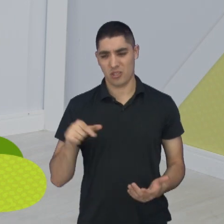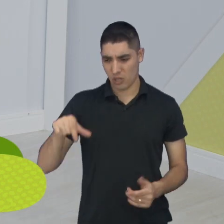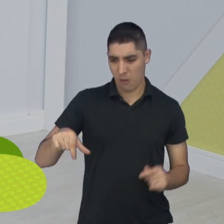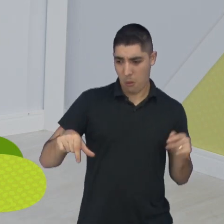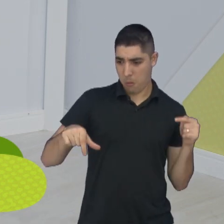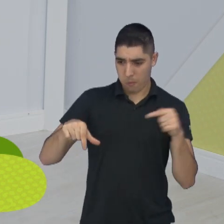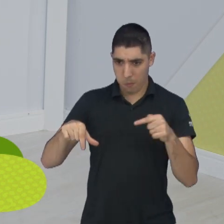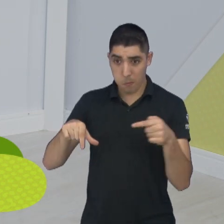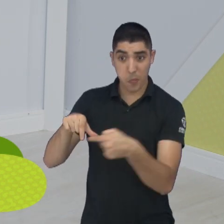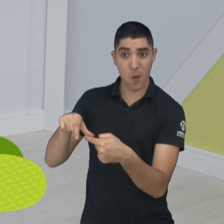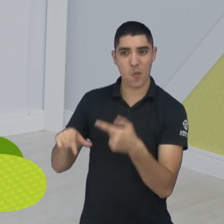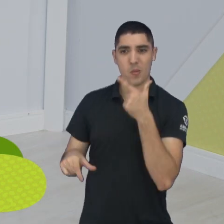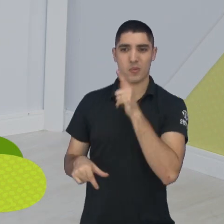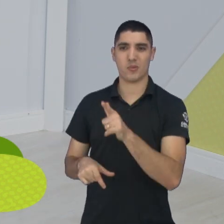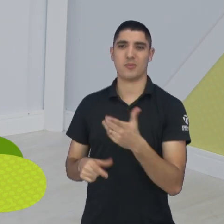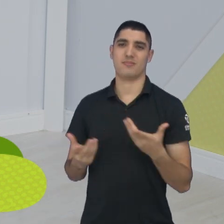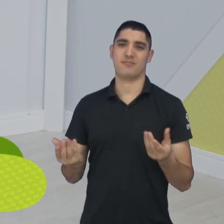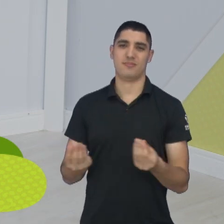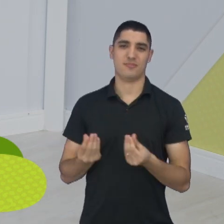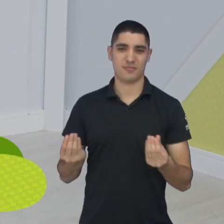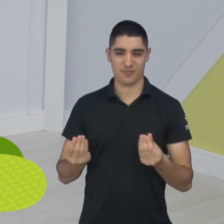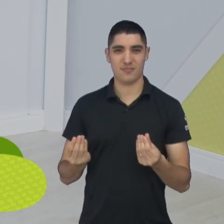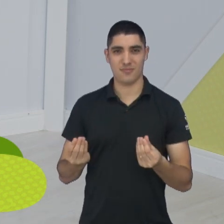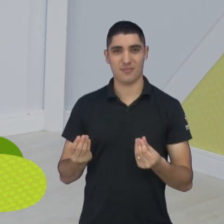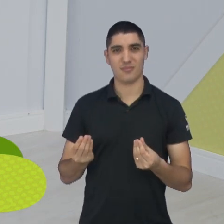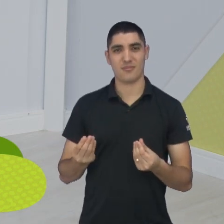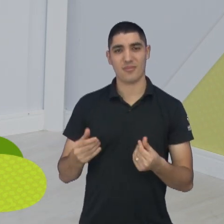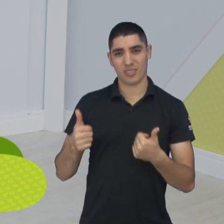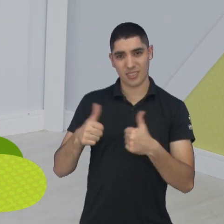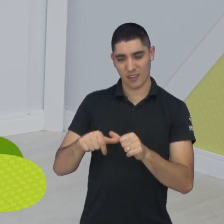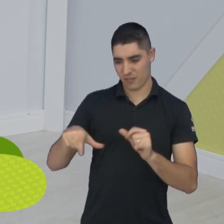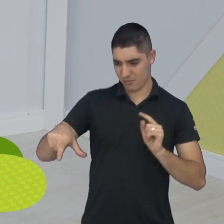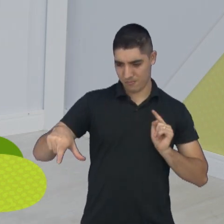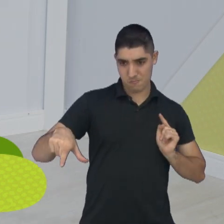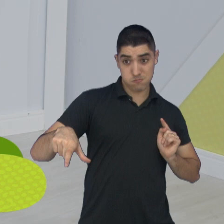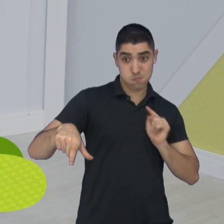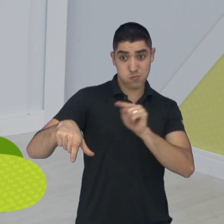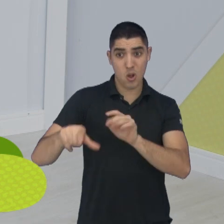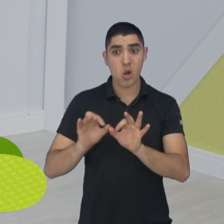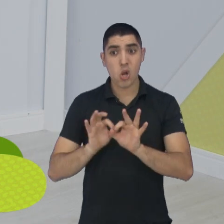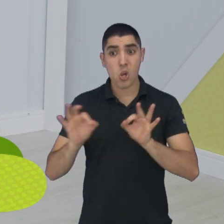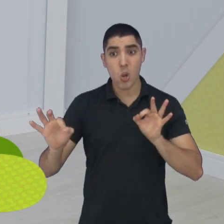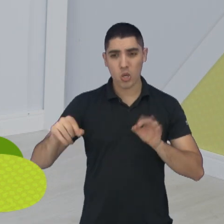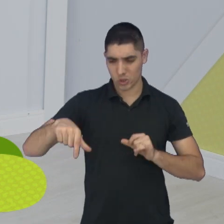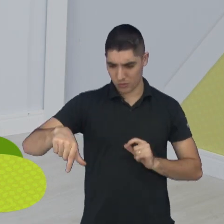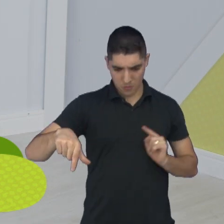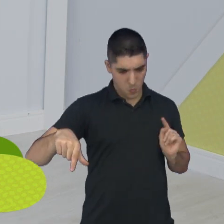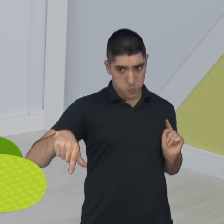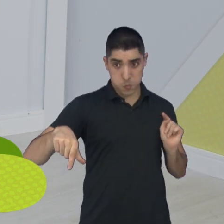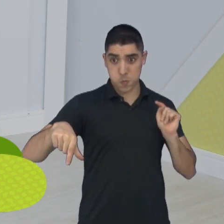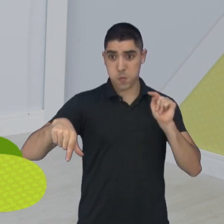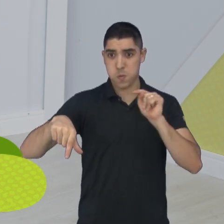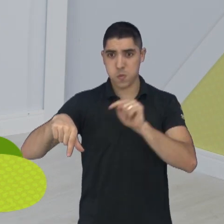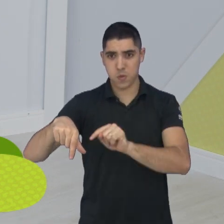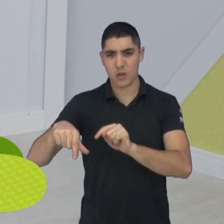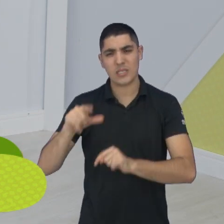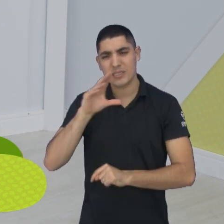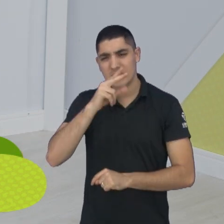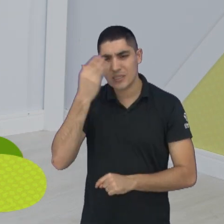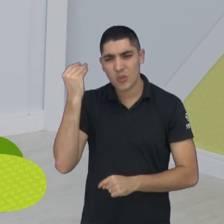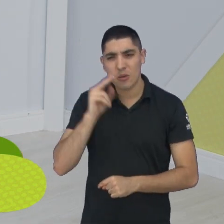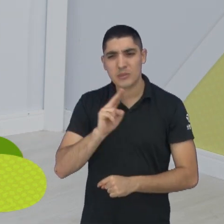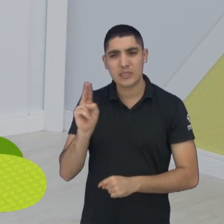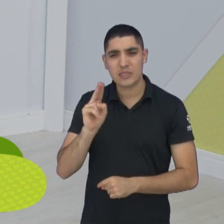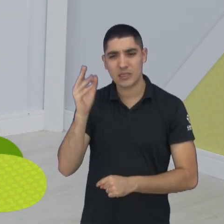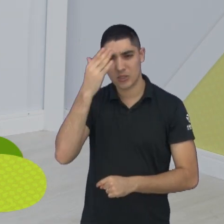veio lá de trás, né? Veio da meia esquerda, né? Lá da, o jogador, esqueci o nome agora, o lateral